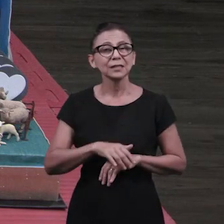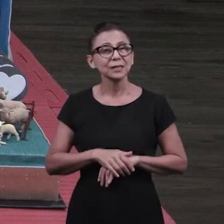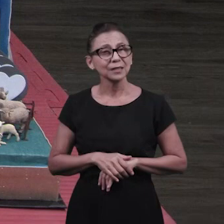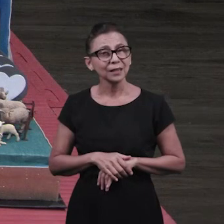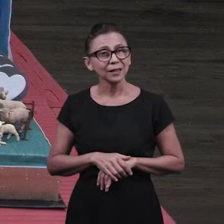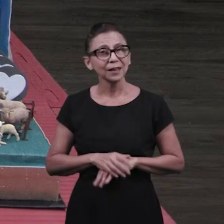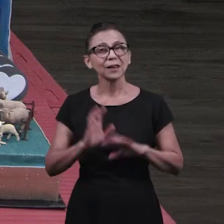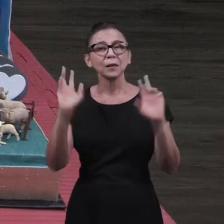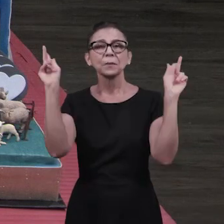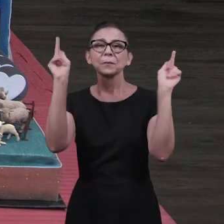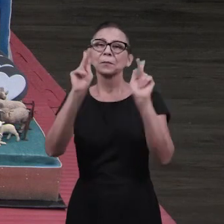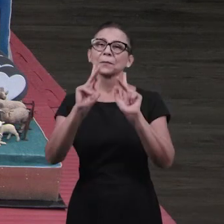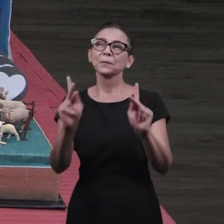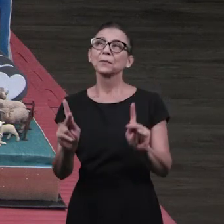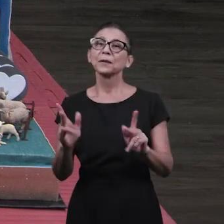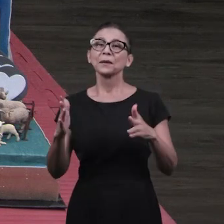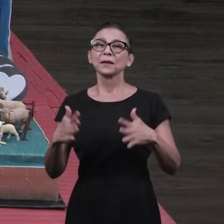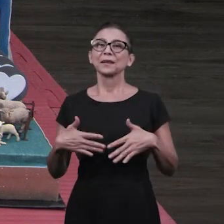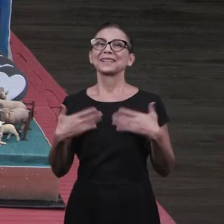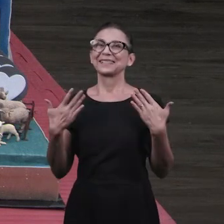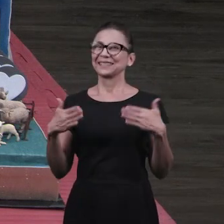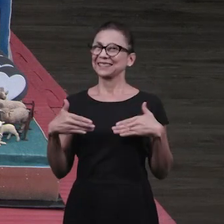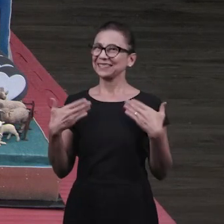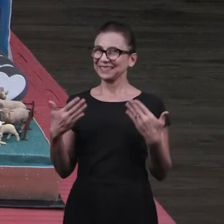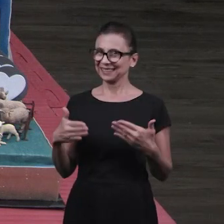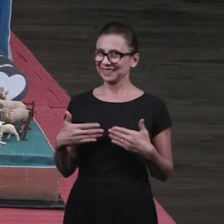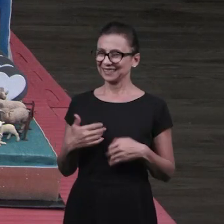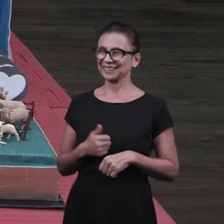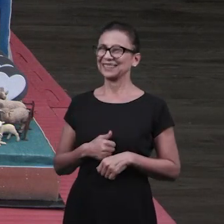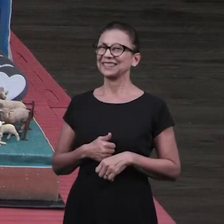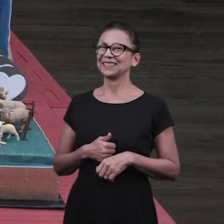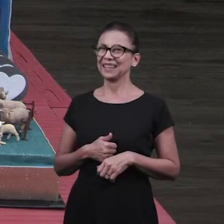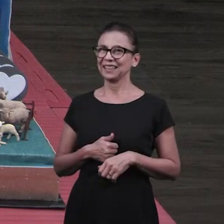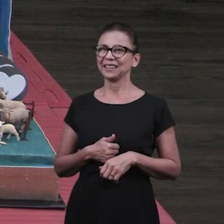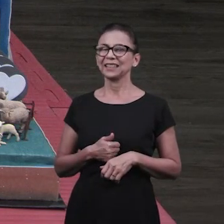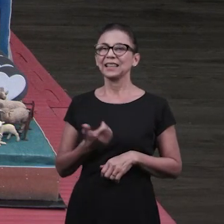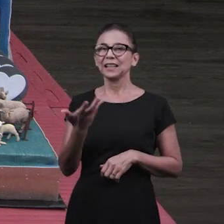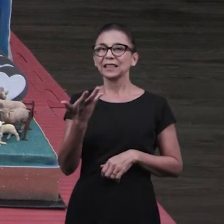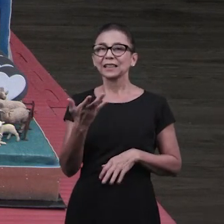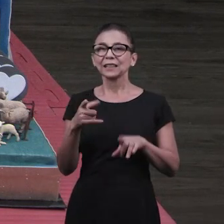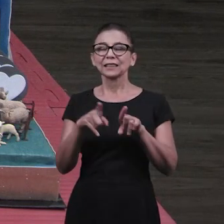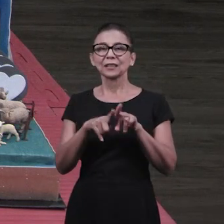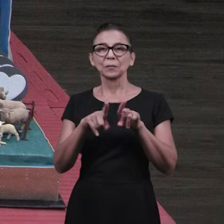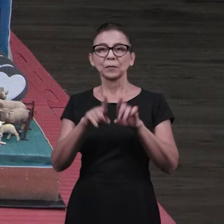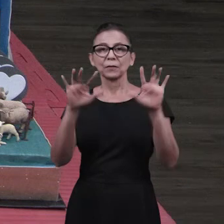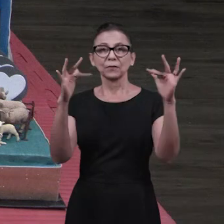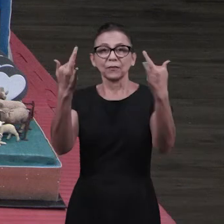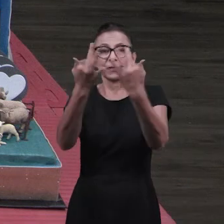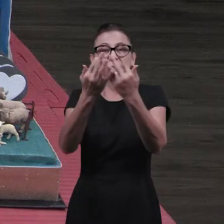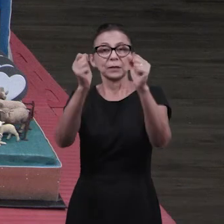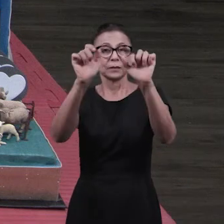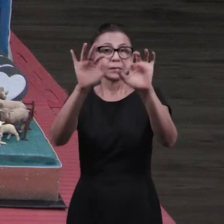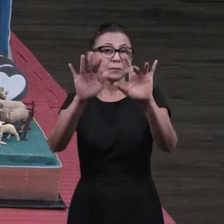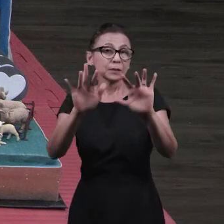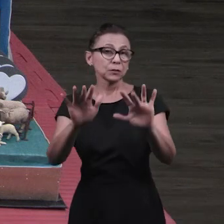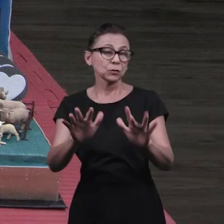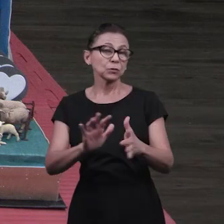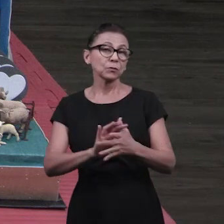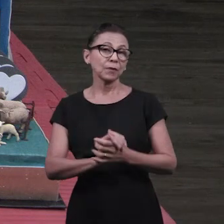com paz, alegria. Quer abençoar a sua família, dar saúde aos que